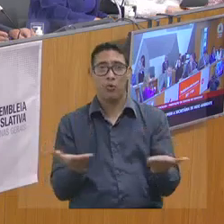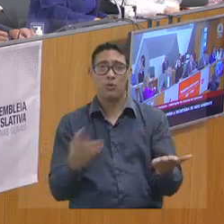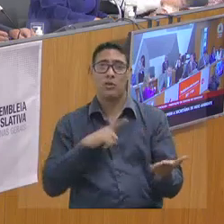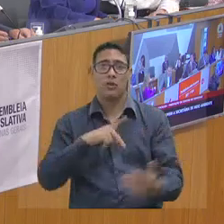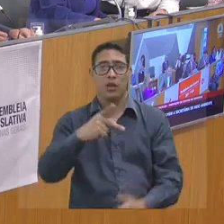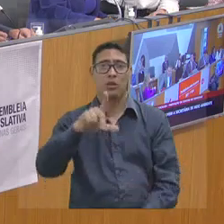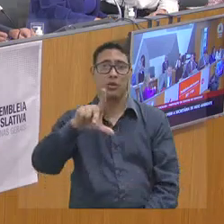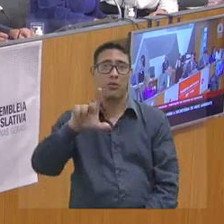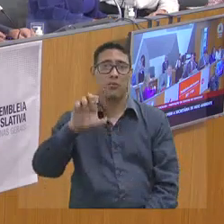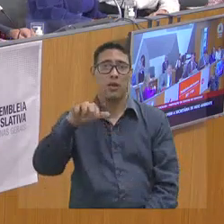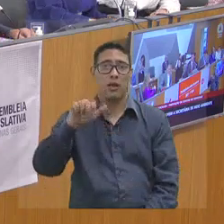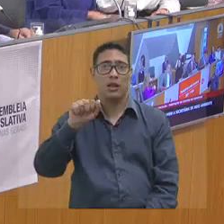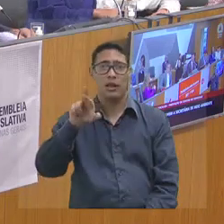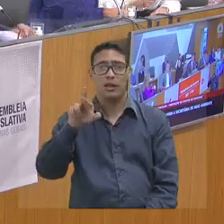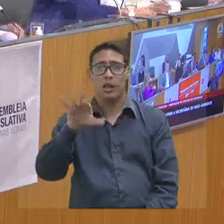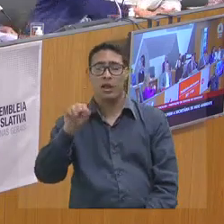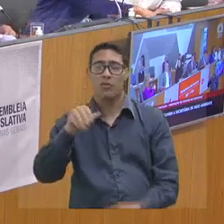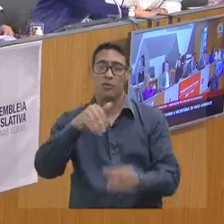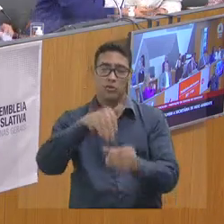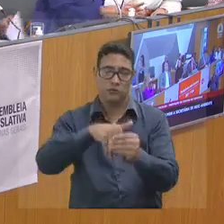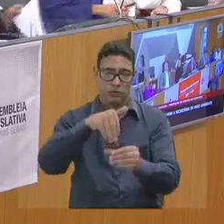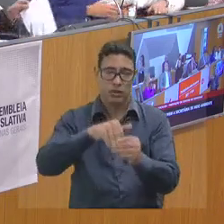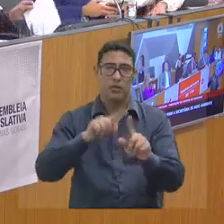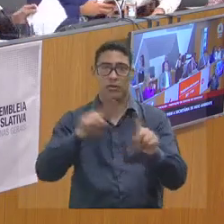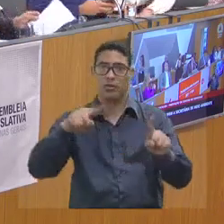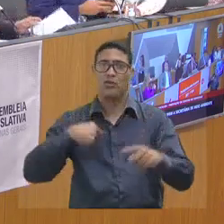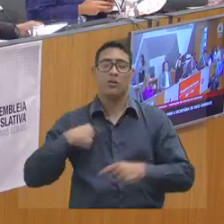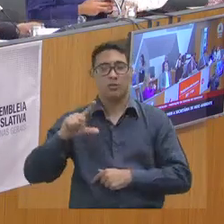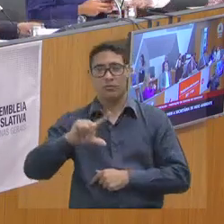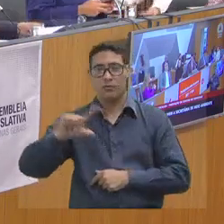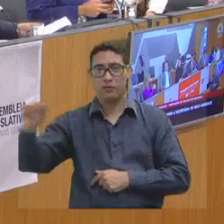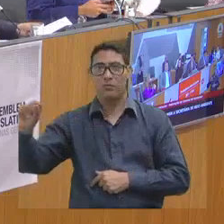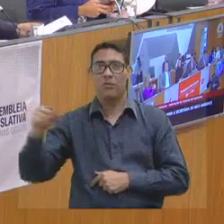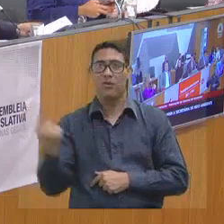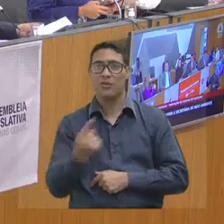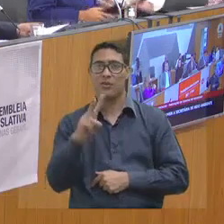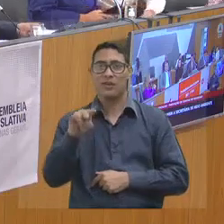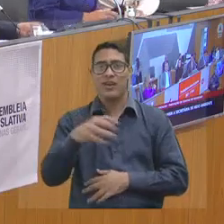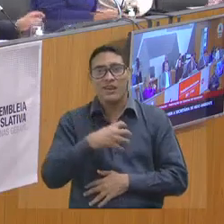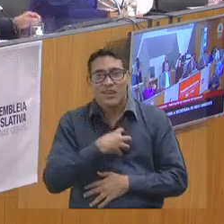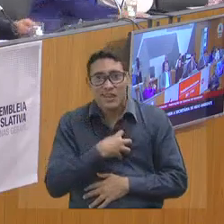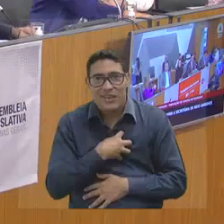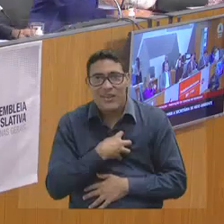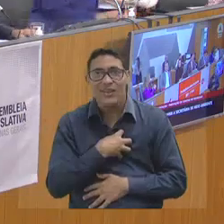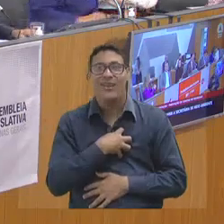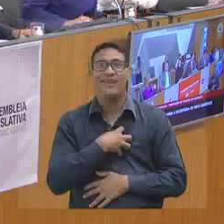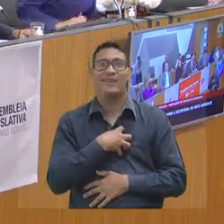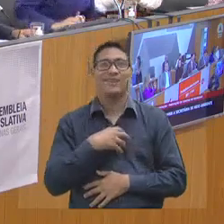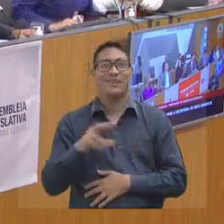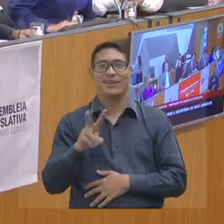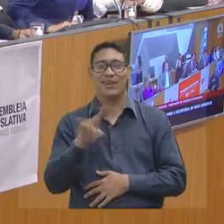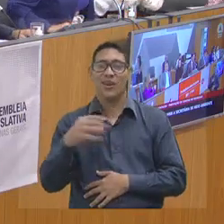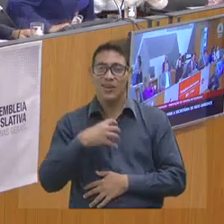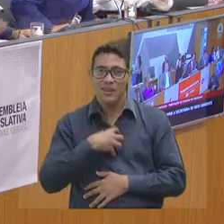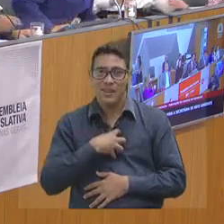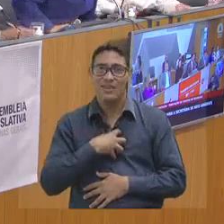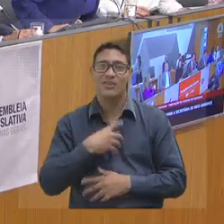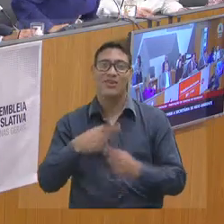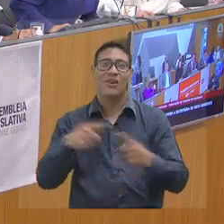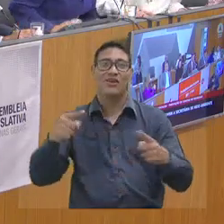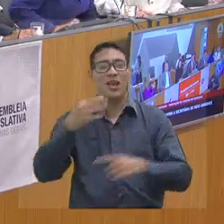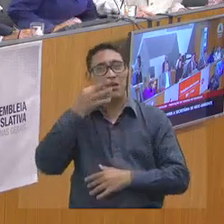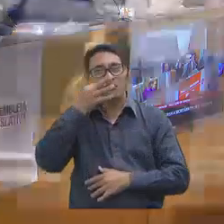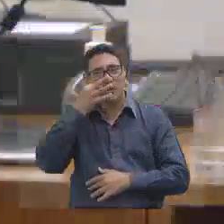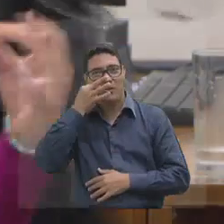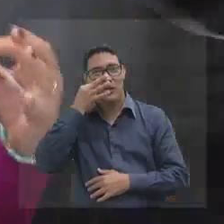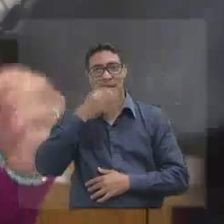de votação agora então vocês ficarão sem a minha presença eu sei que você sentiram bastante é como sentiram bastante a minha presença